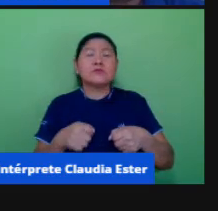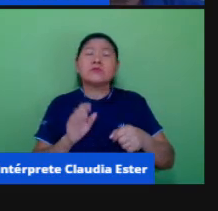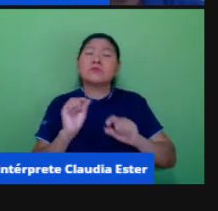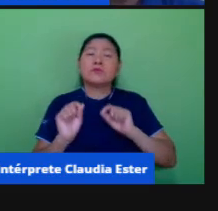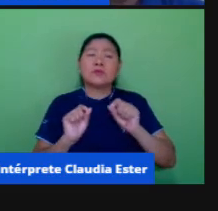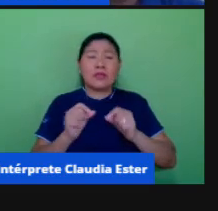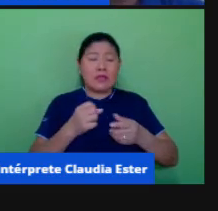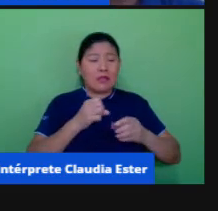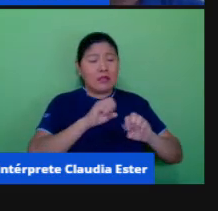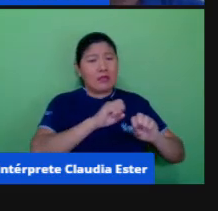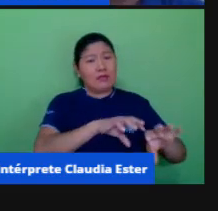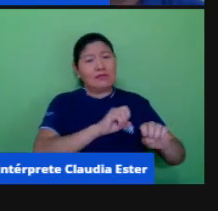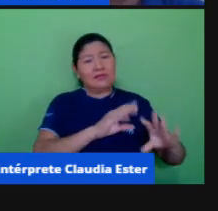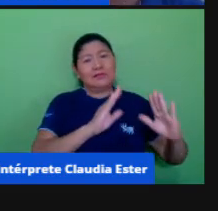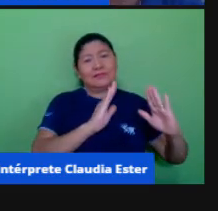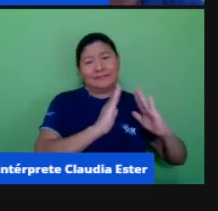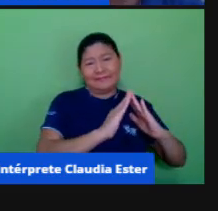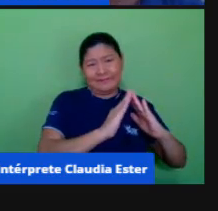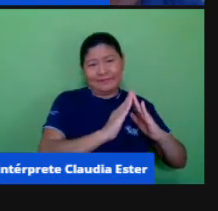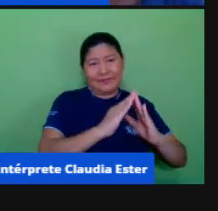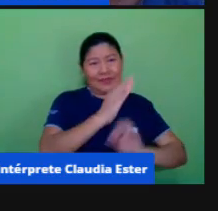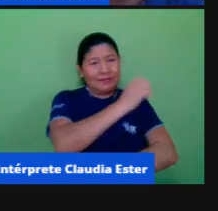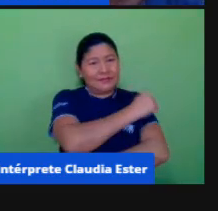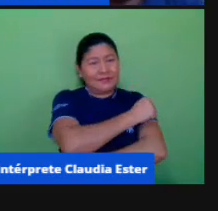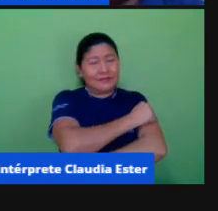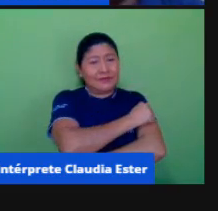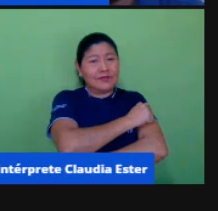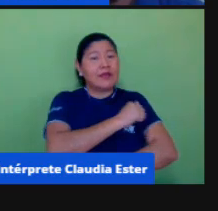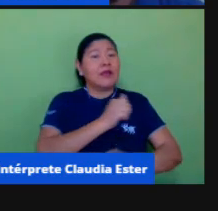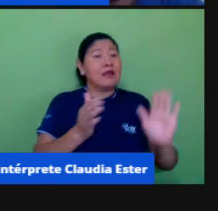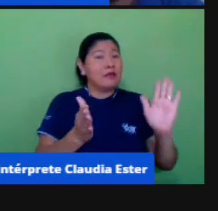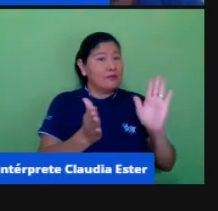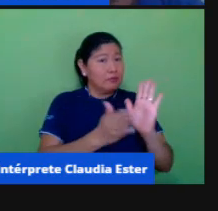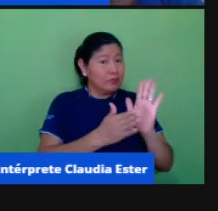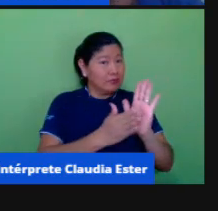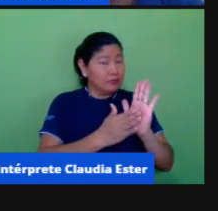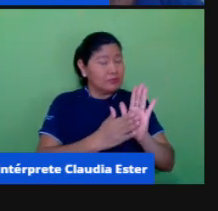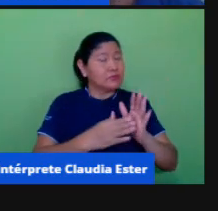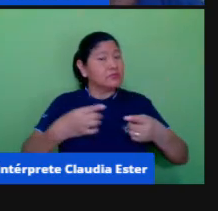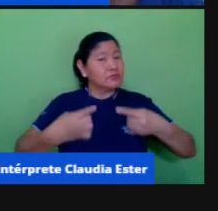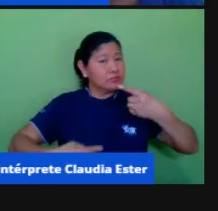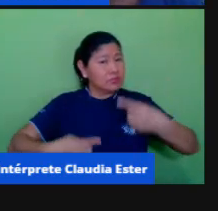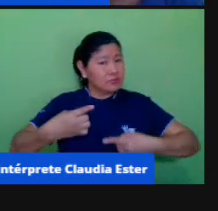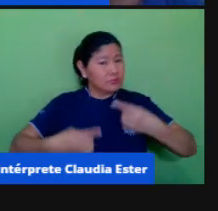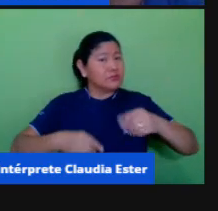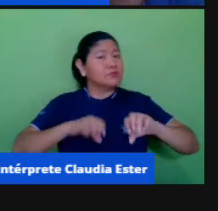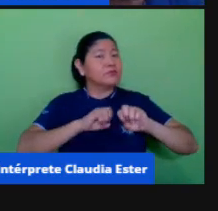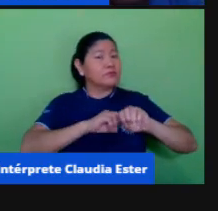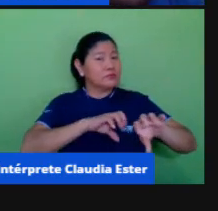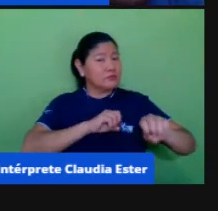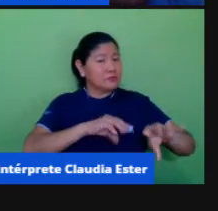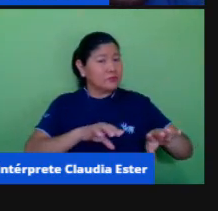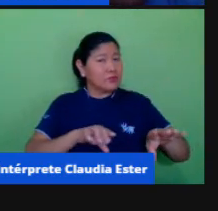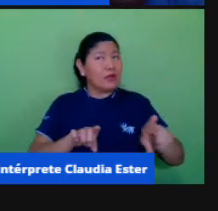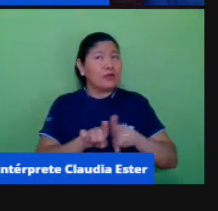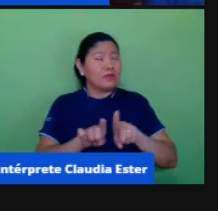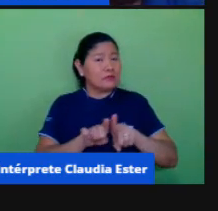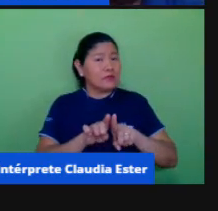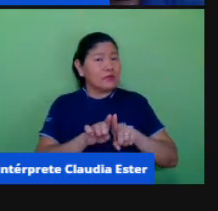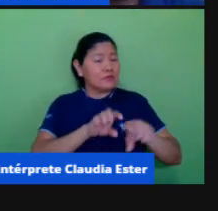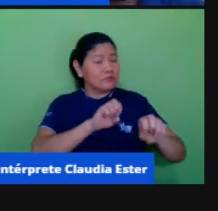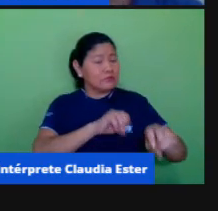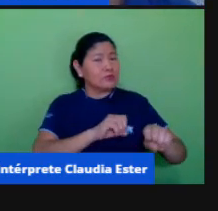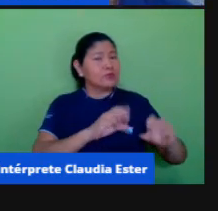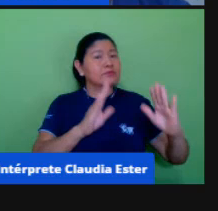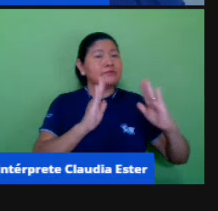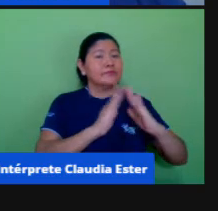nós temos aí já propostas de políticas públicas para que a gente possa ensinar em casa.